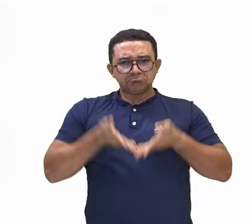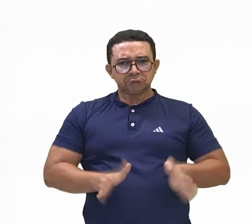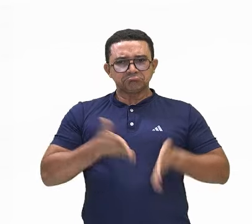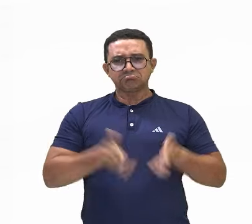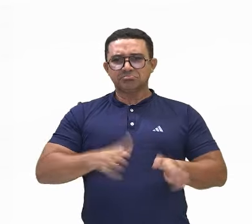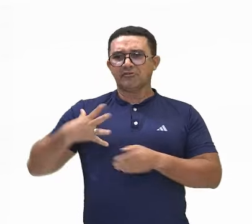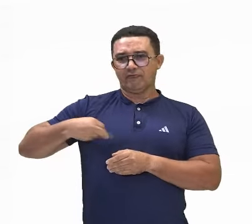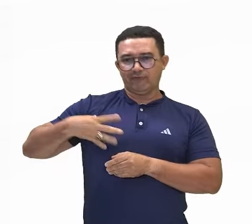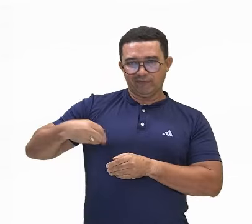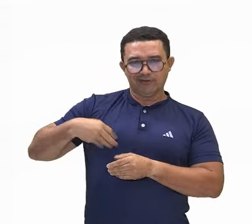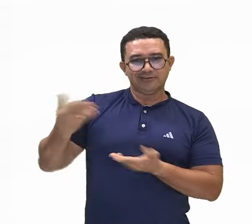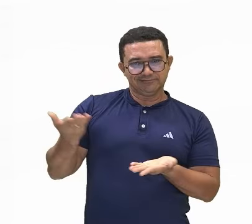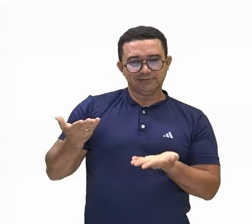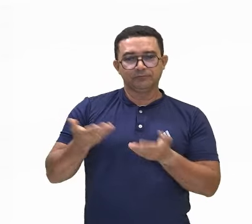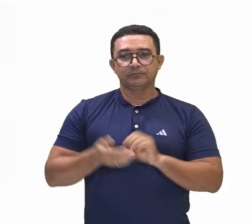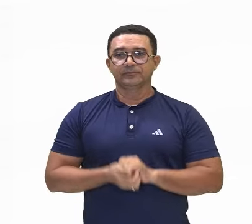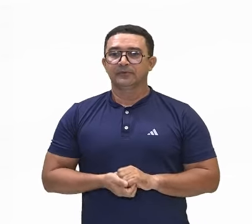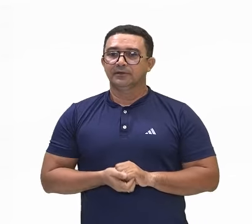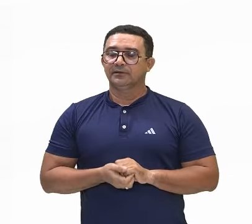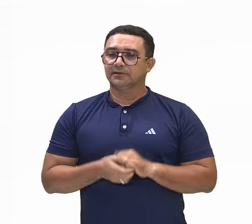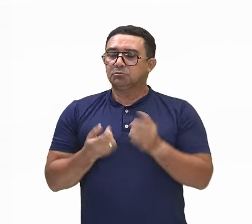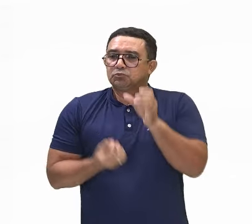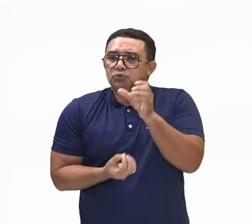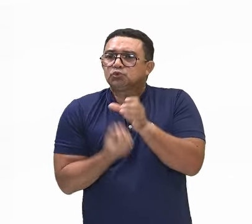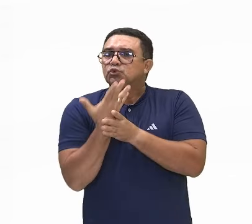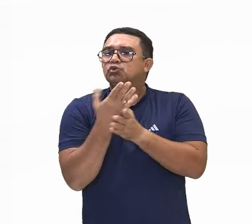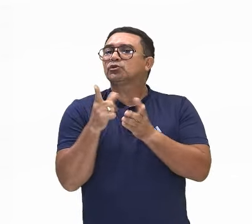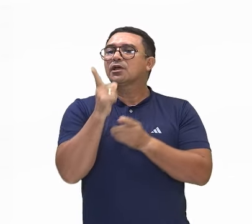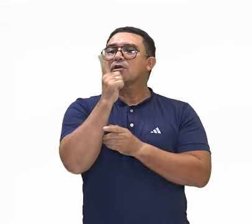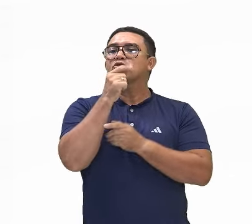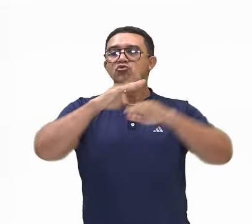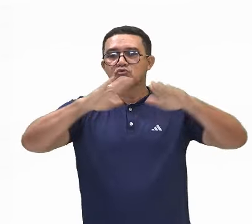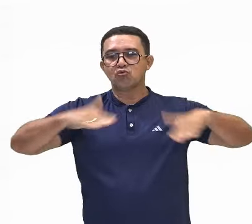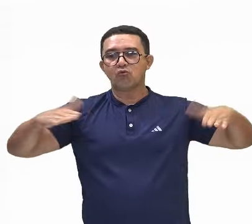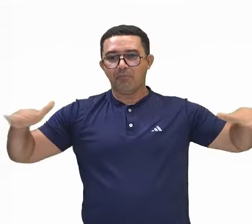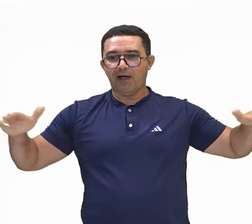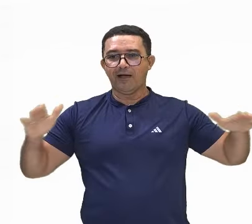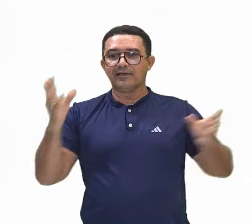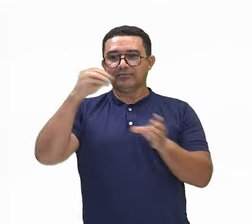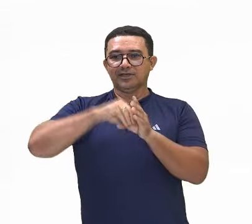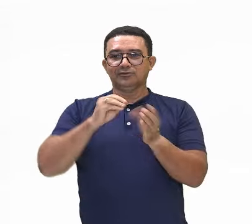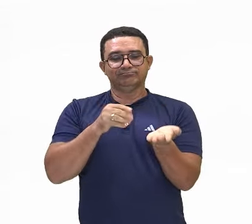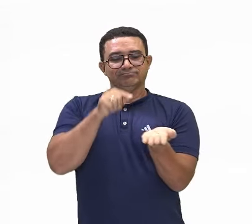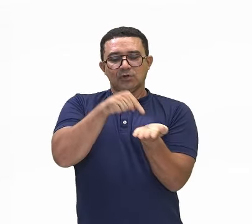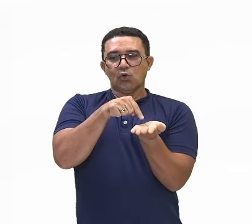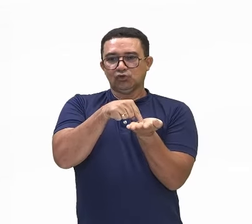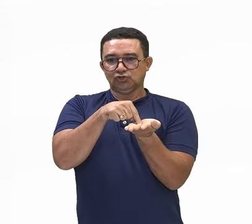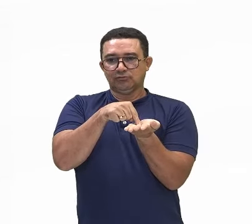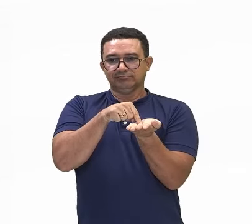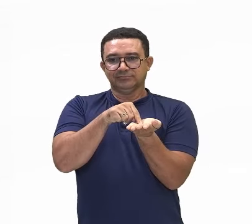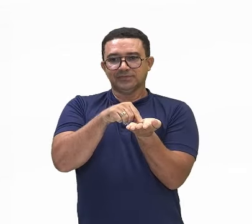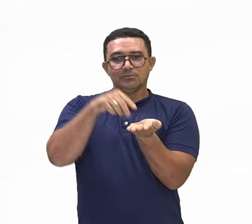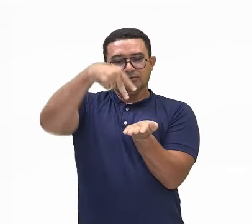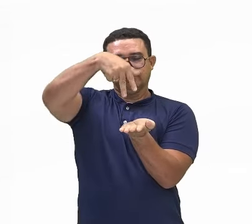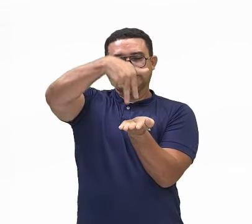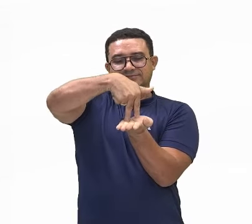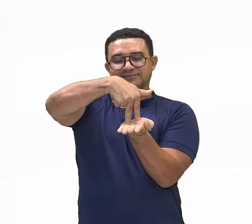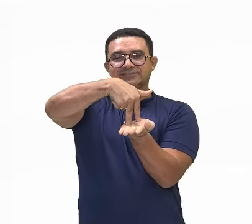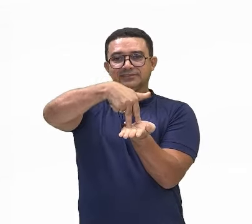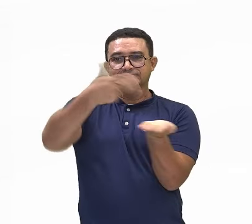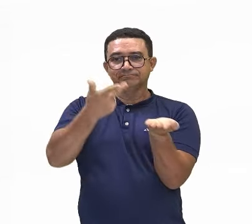Ela emerge do mar no interior de uma concha. Do seu lado direito, temos uma